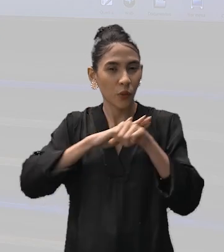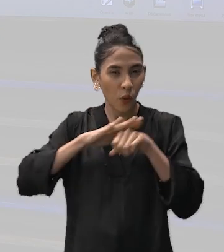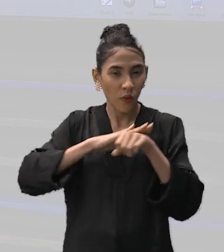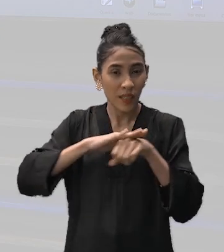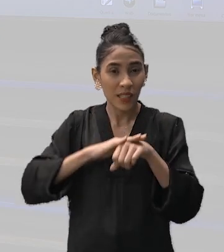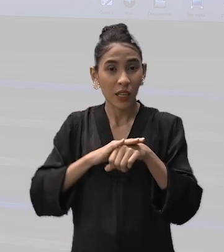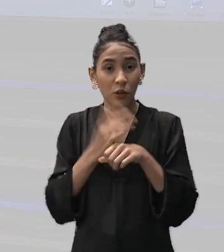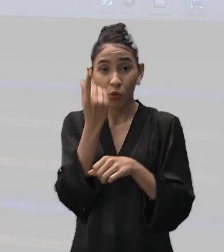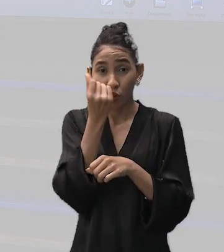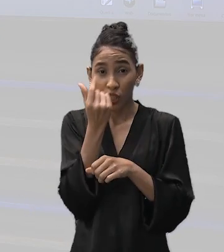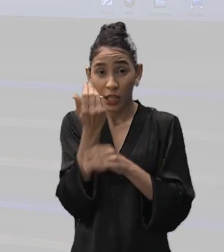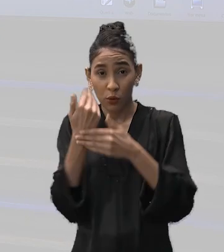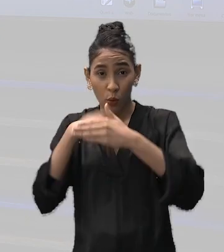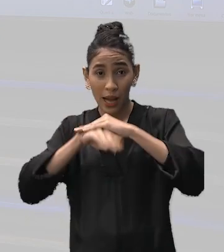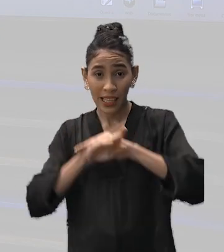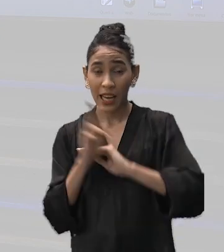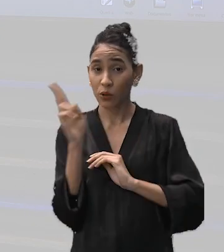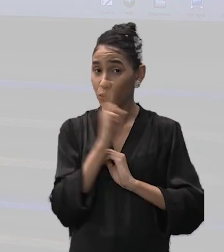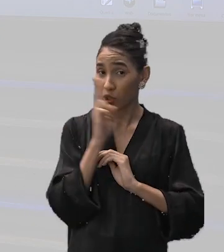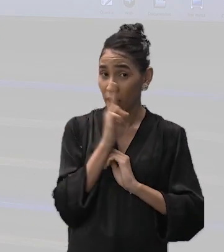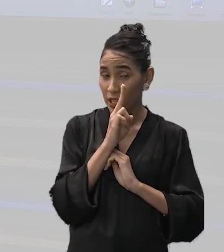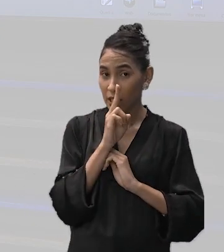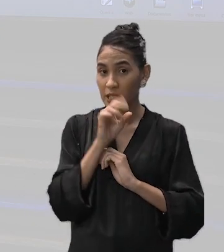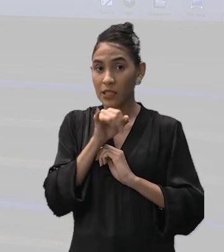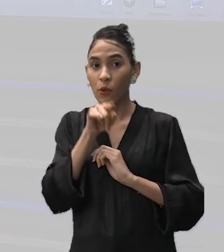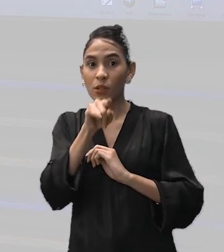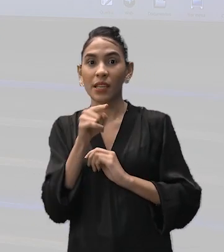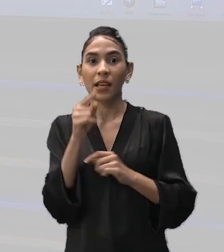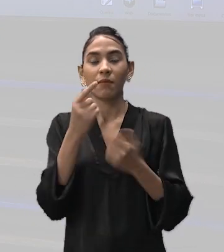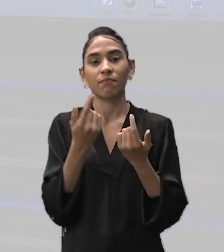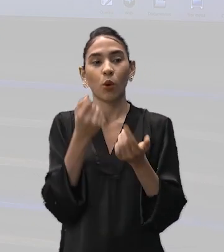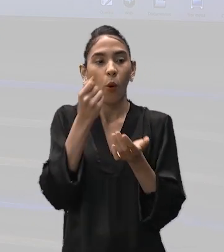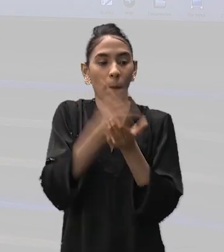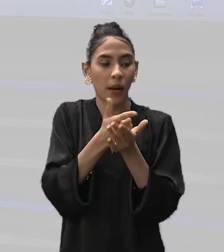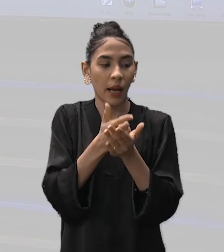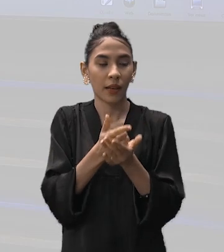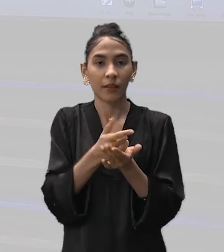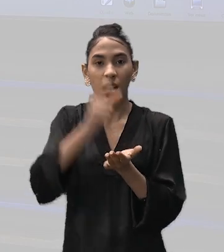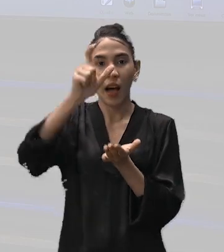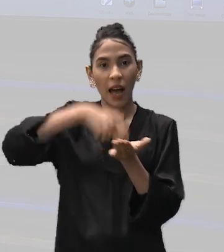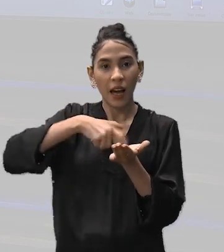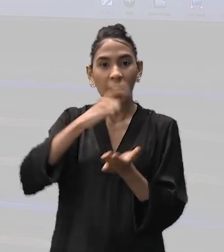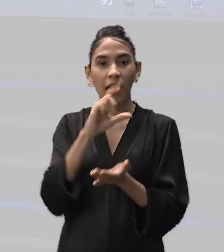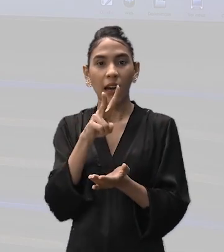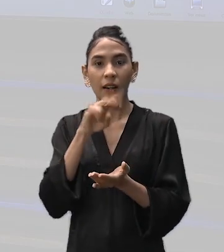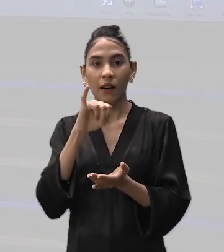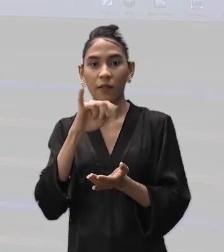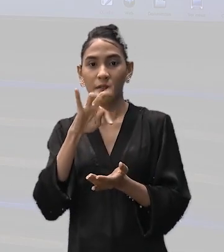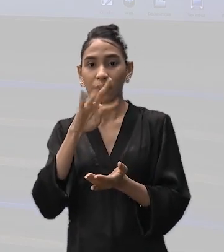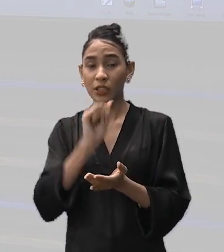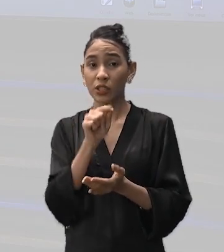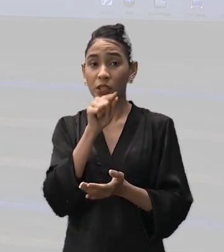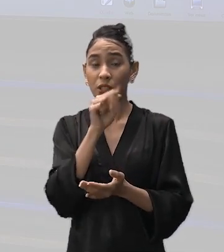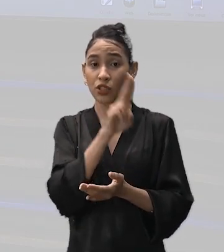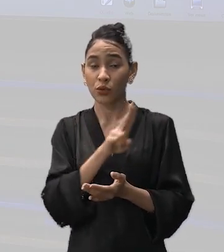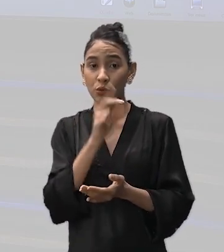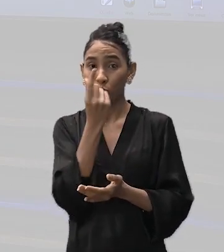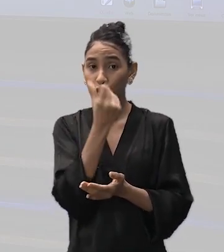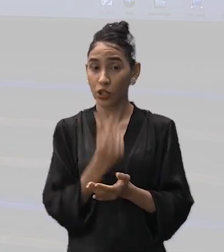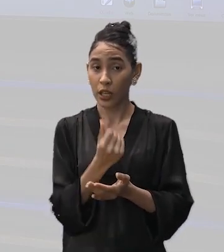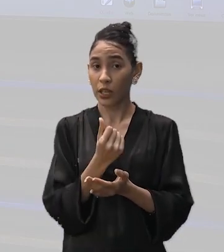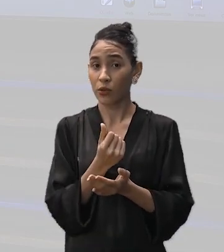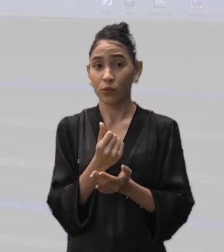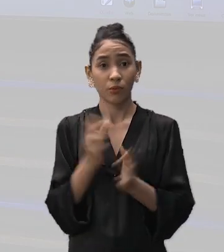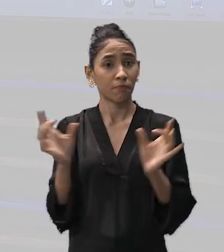de emergência? Então, de repente, se você comprar um produto à vista, o dinheiro que você utilizou naquela compra já foi de uma